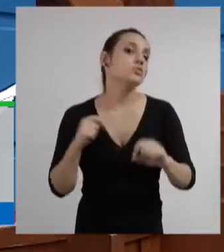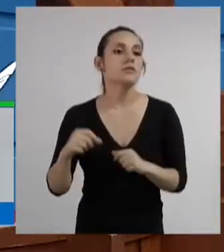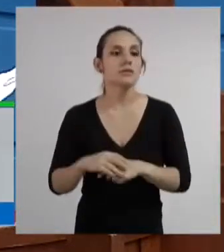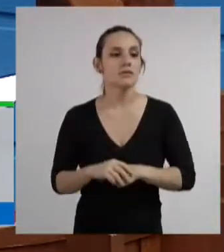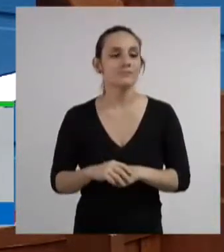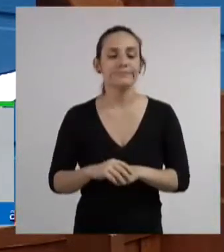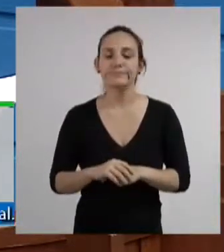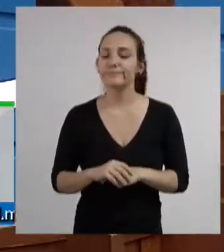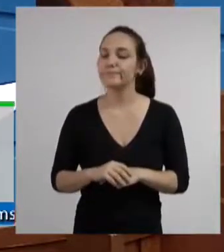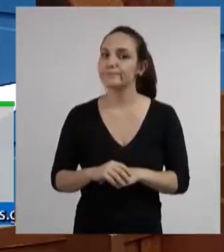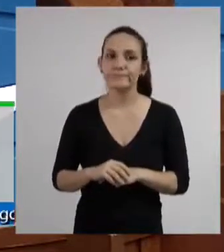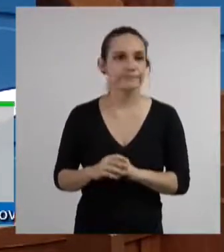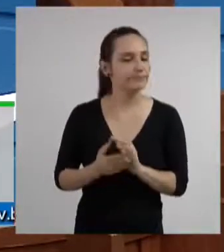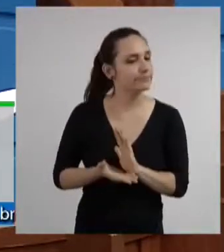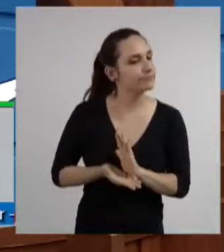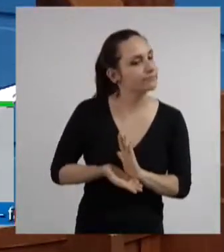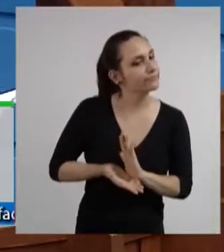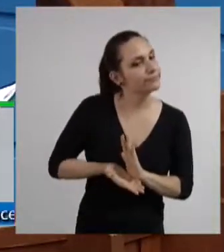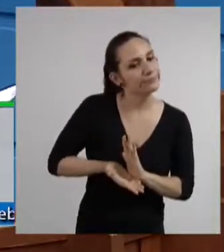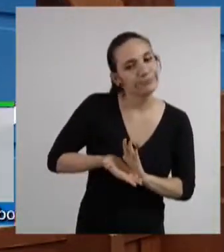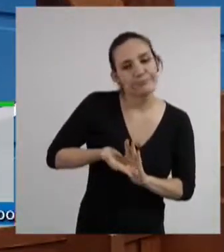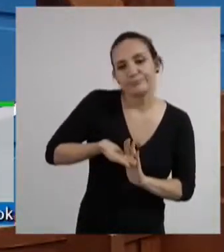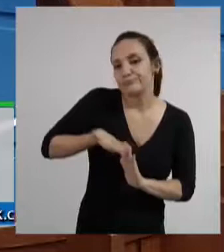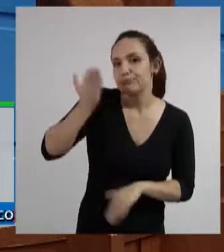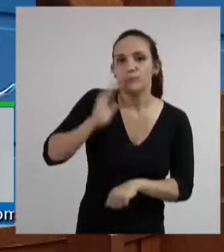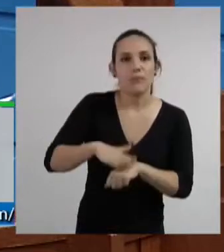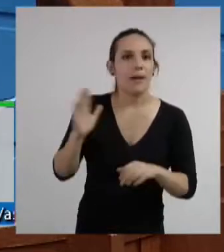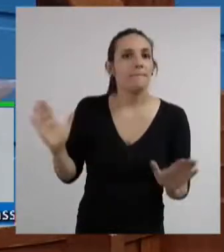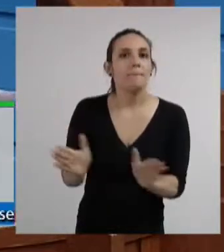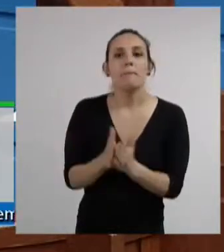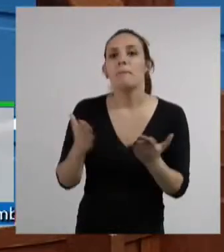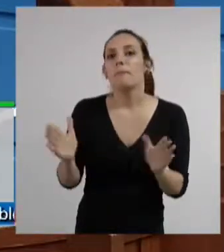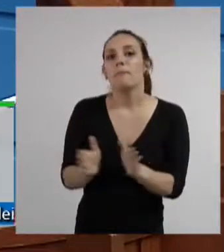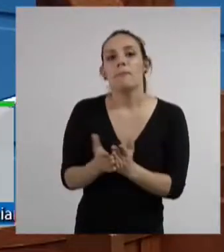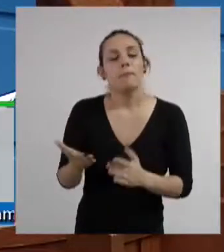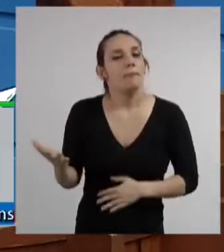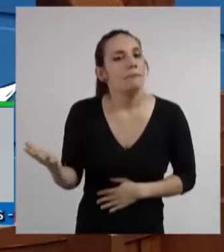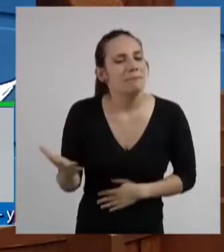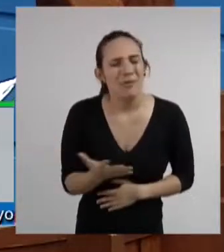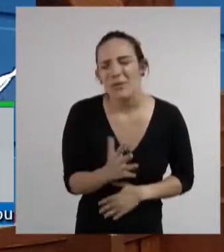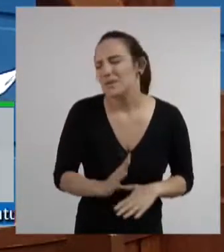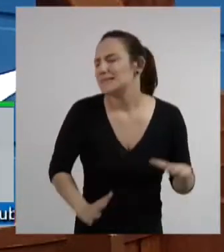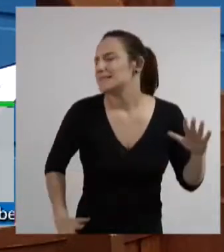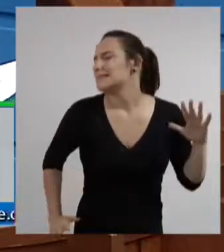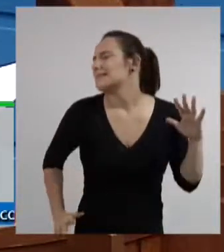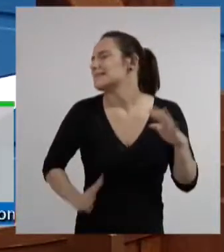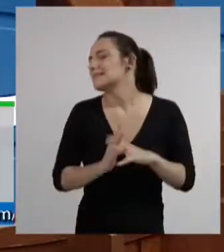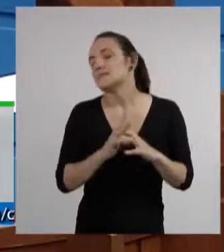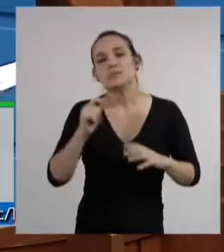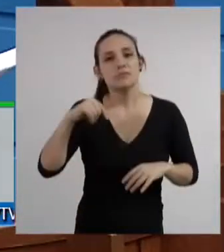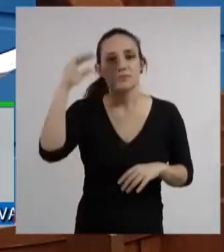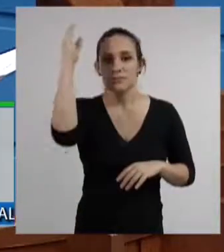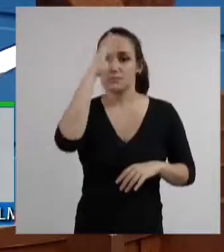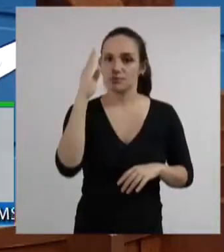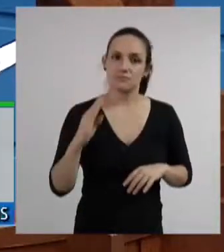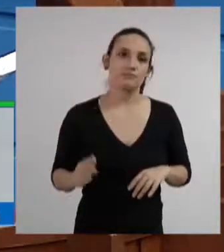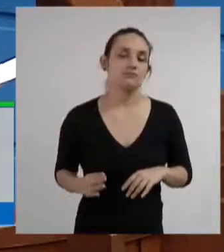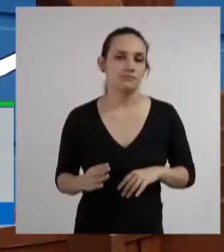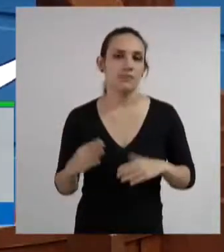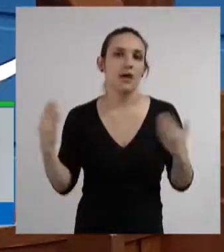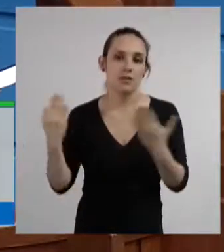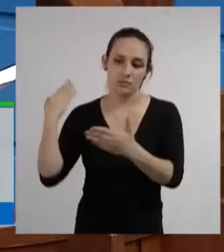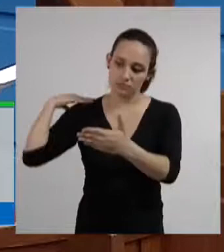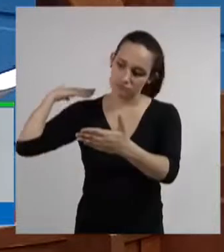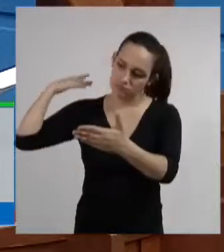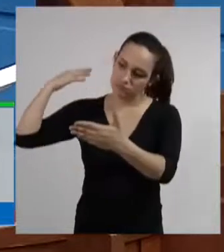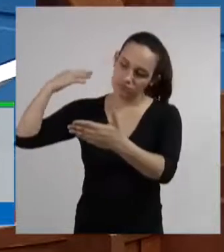o aumento da pobreza e da pobreza extrema aqui no Brasil nesses